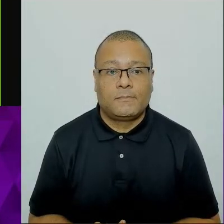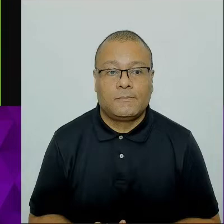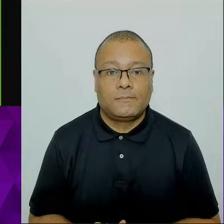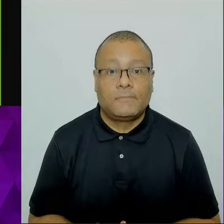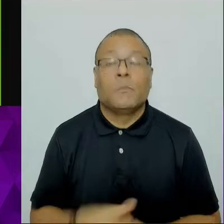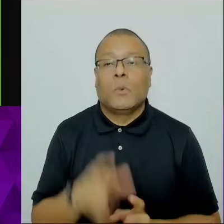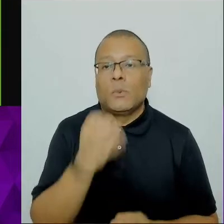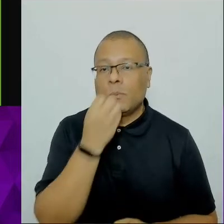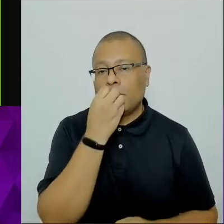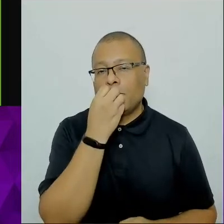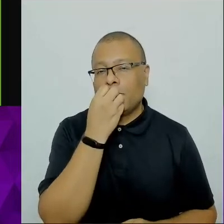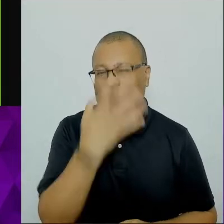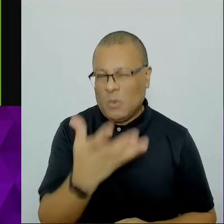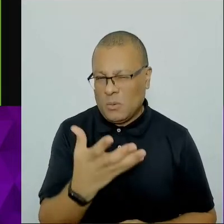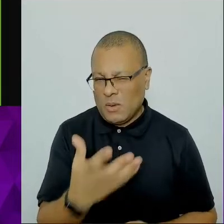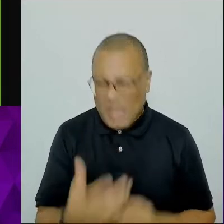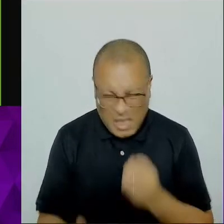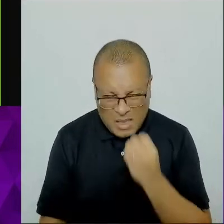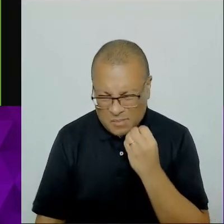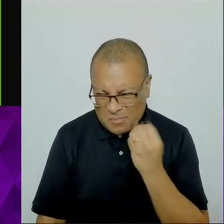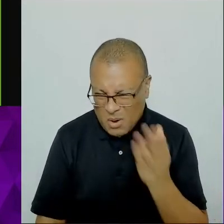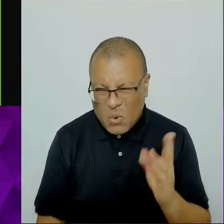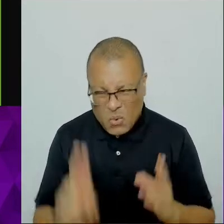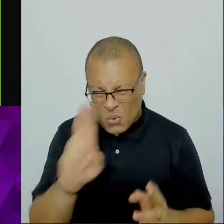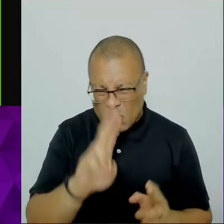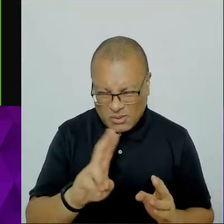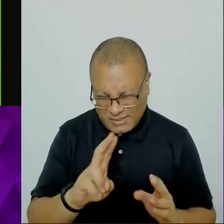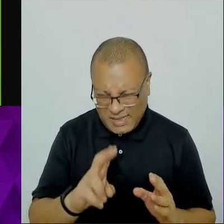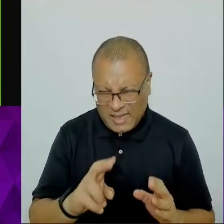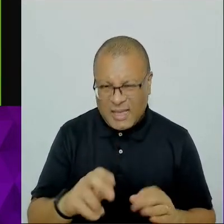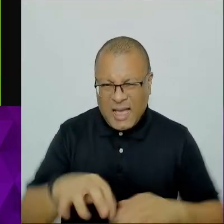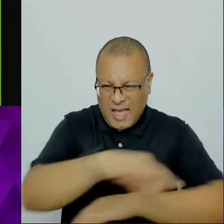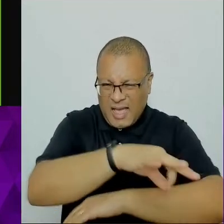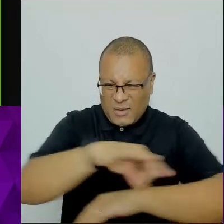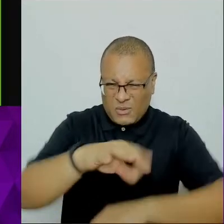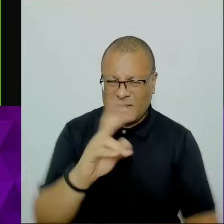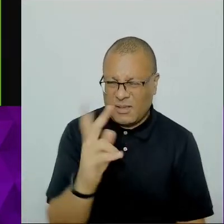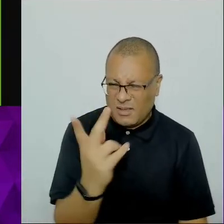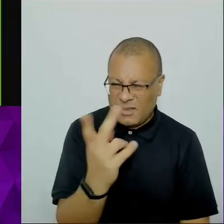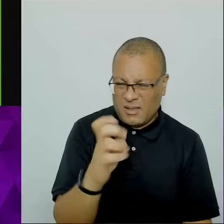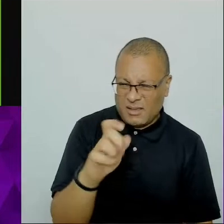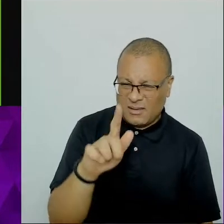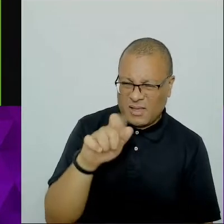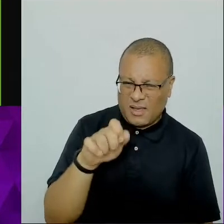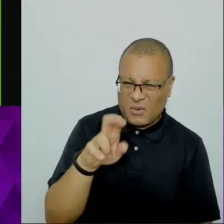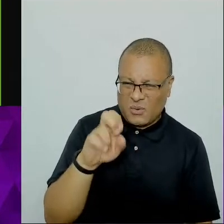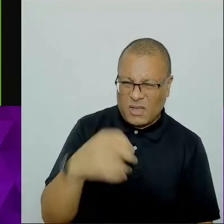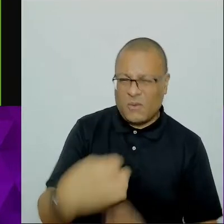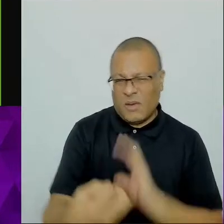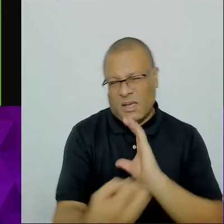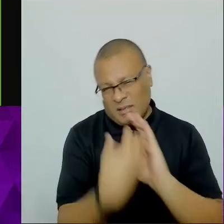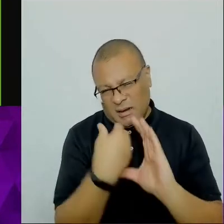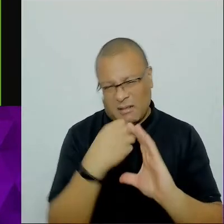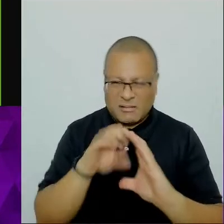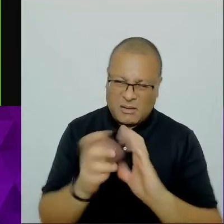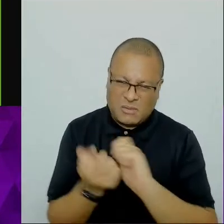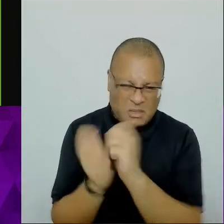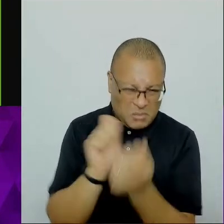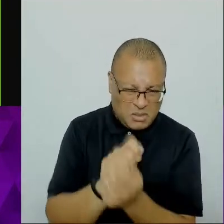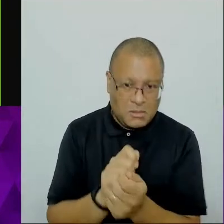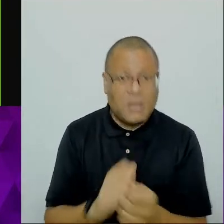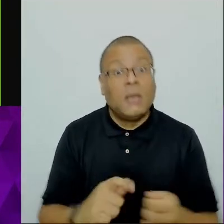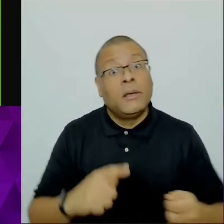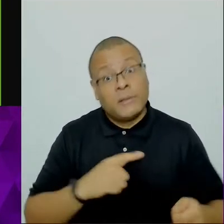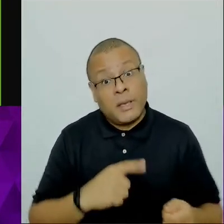Bom, será que vale a pena a gente utilizar ali a arquitetura hexagonal? Bom, a gente tem uns prós e uns contras. Tudo